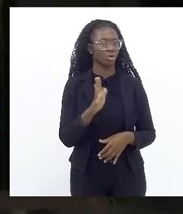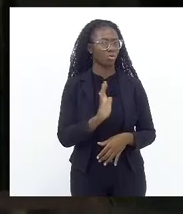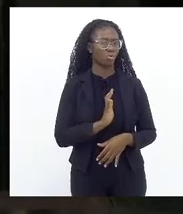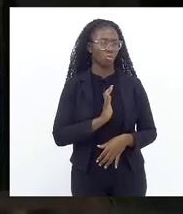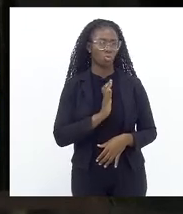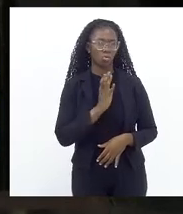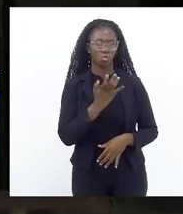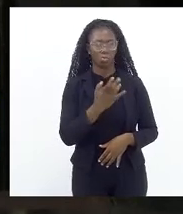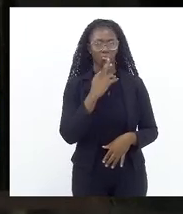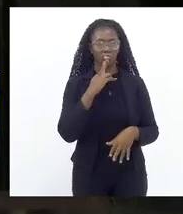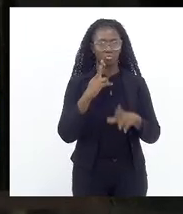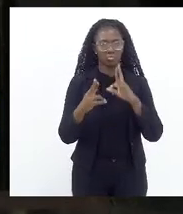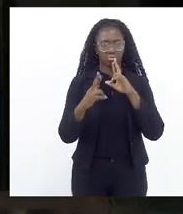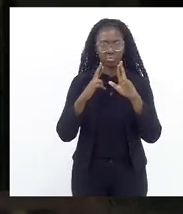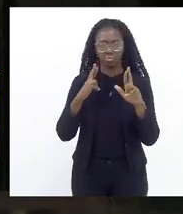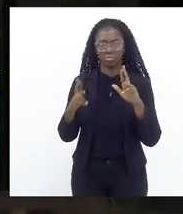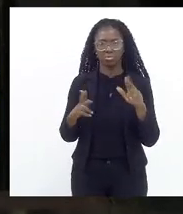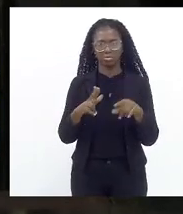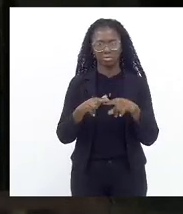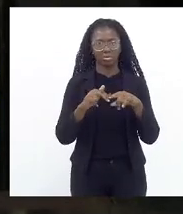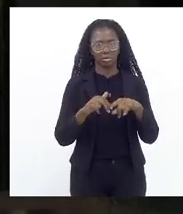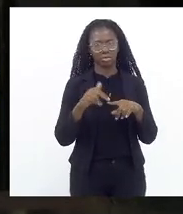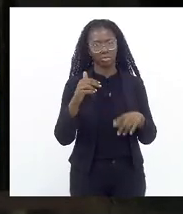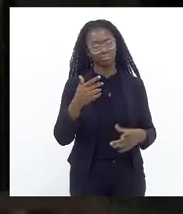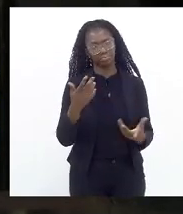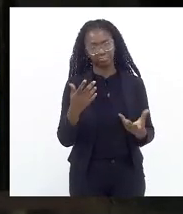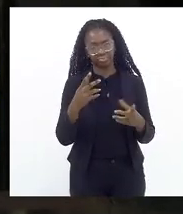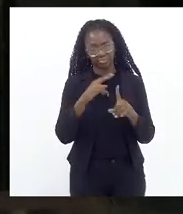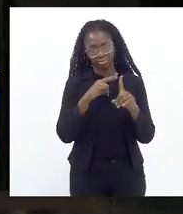negativo, tendo em vista, em primeiro lugar,